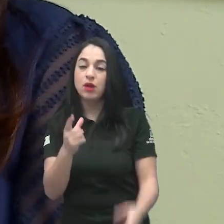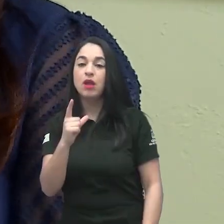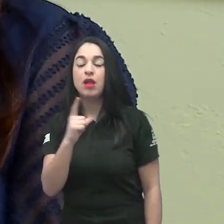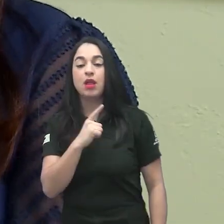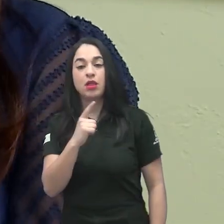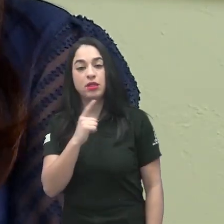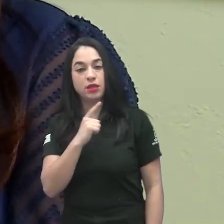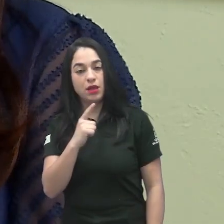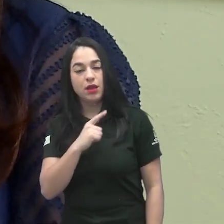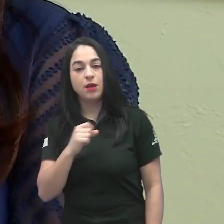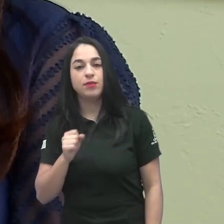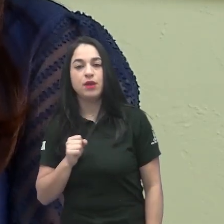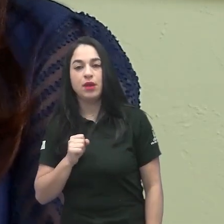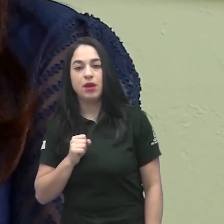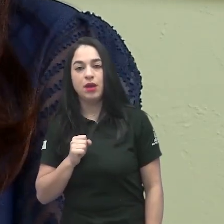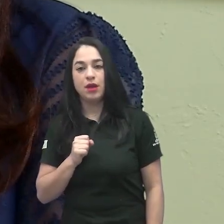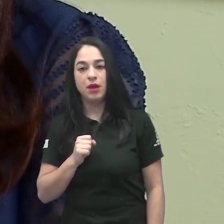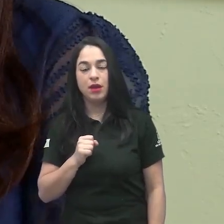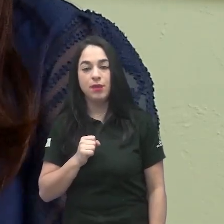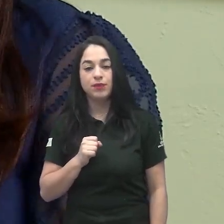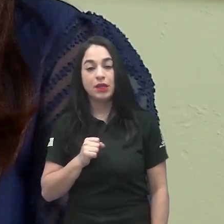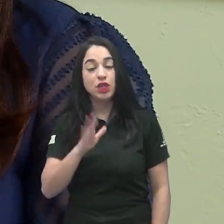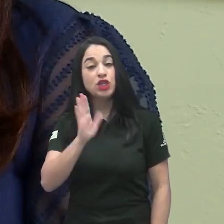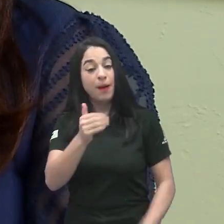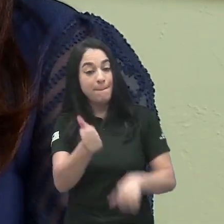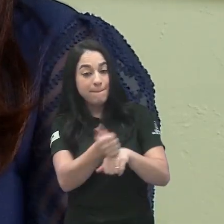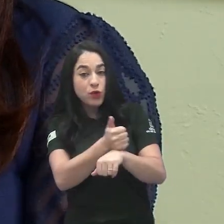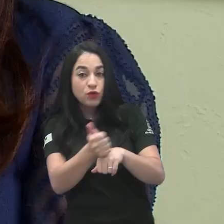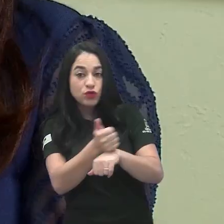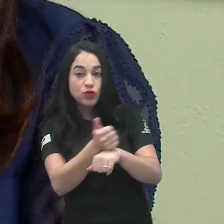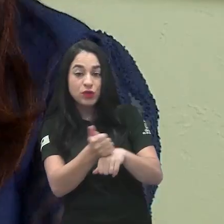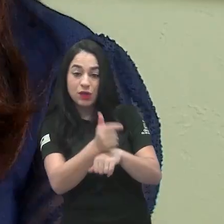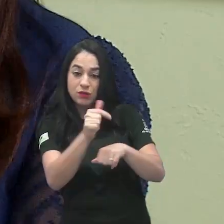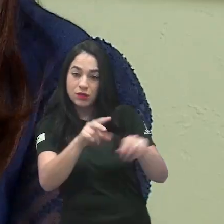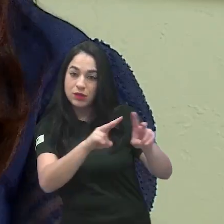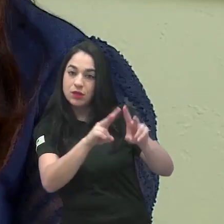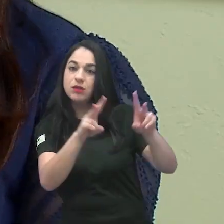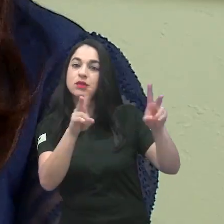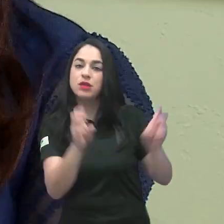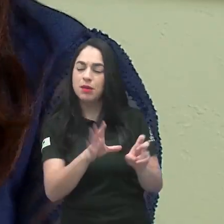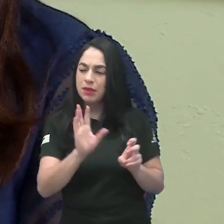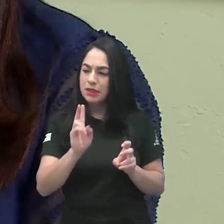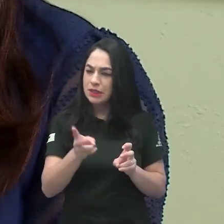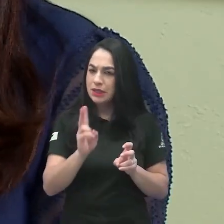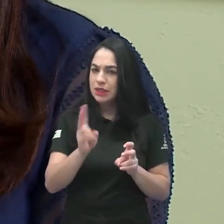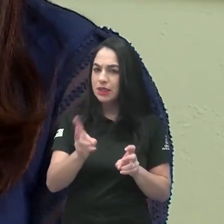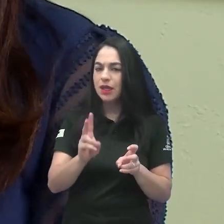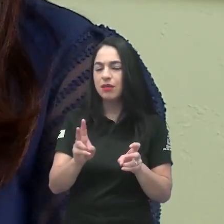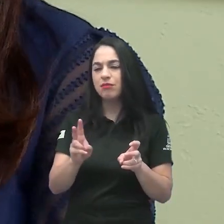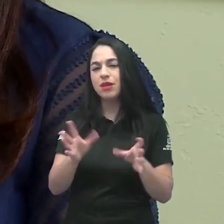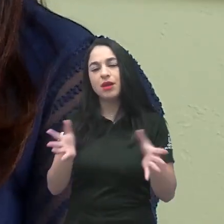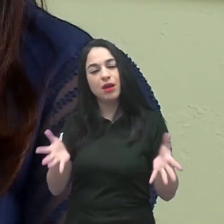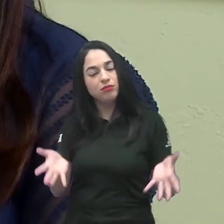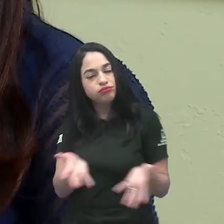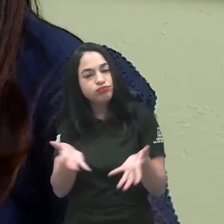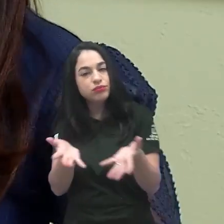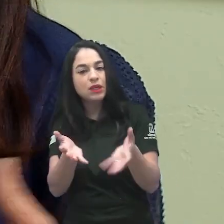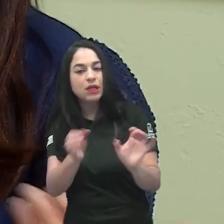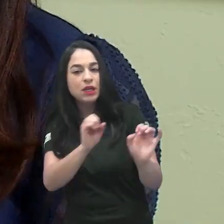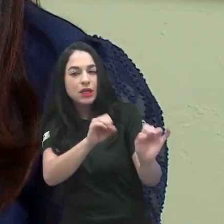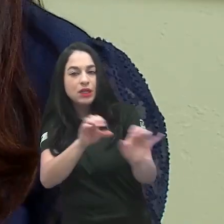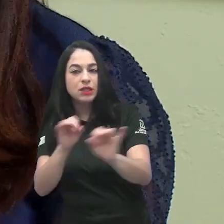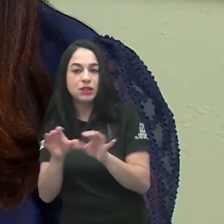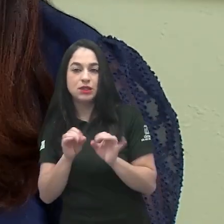existe o supervisor ponto focal na URI, que ele é formado constantemente e ele